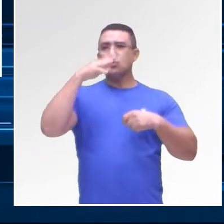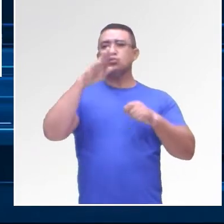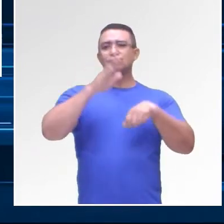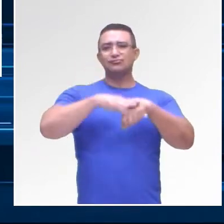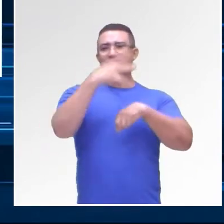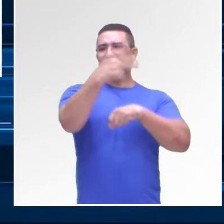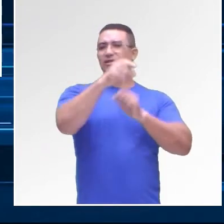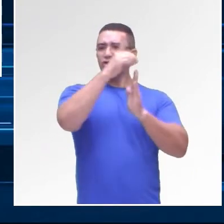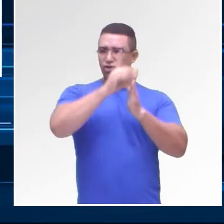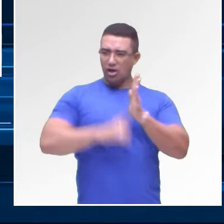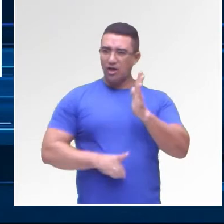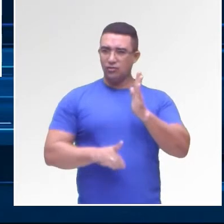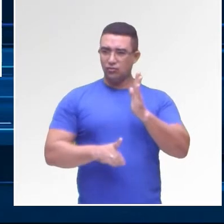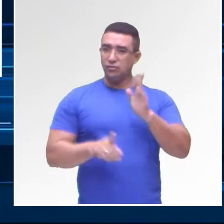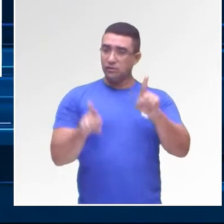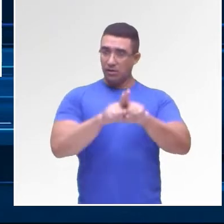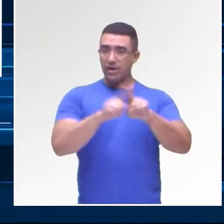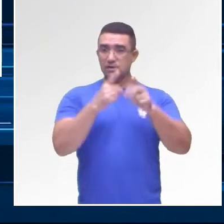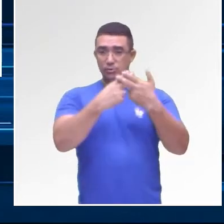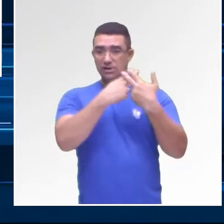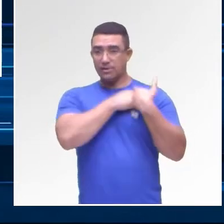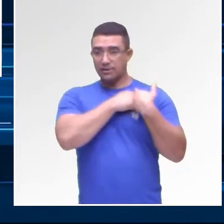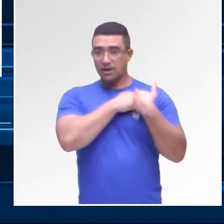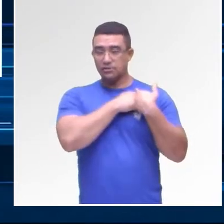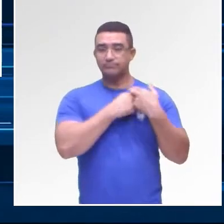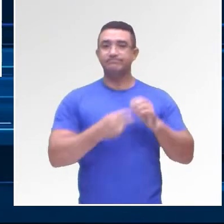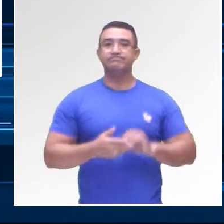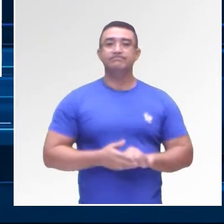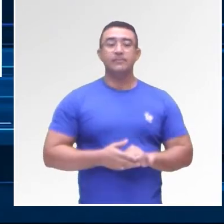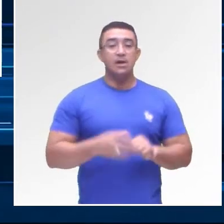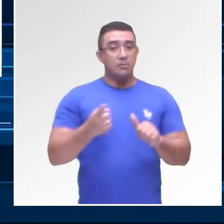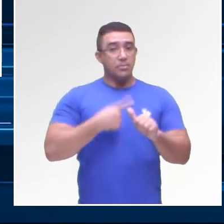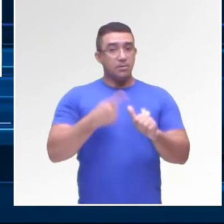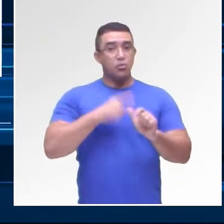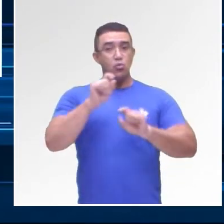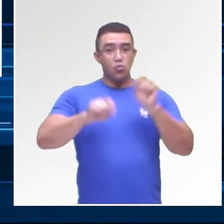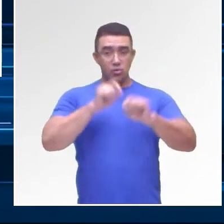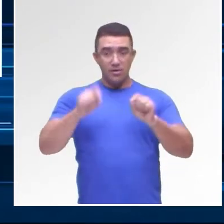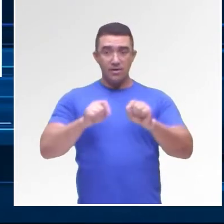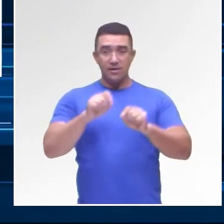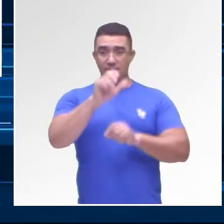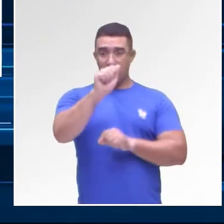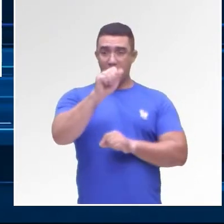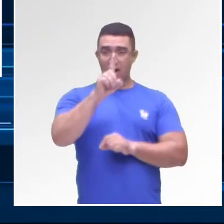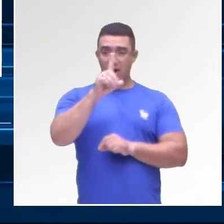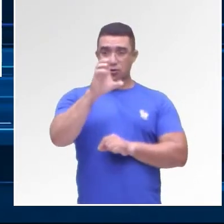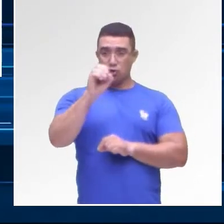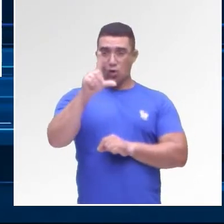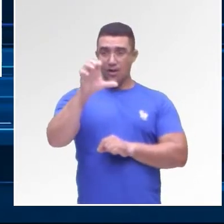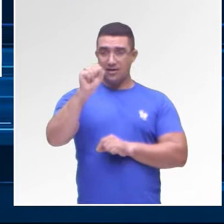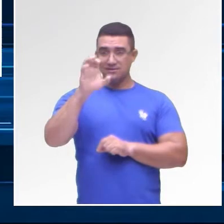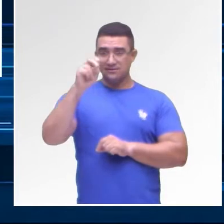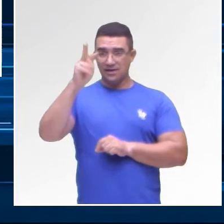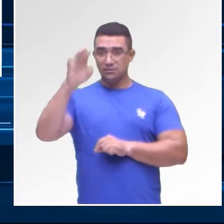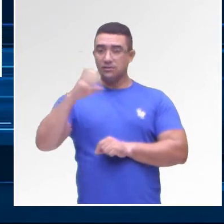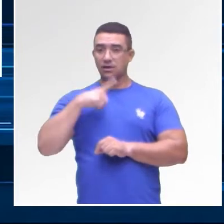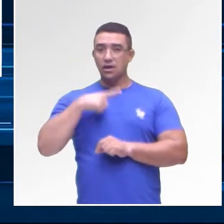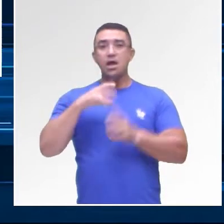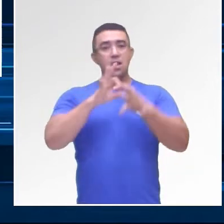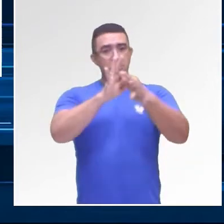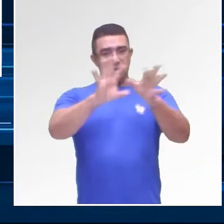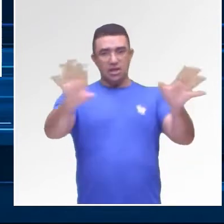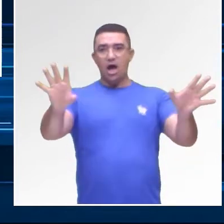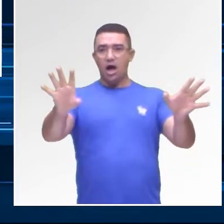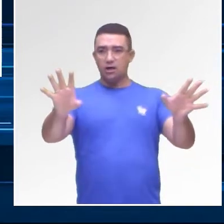Vamos relembrar? Então, nós vimos que o primeiro direito que esse adolescente tem é da liberdade e a